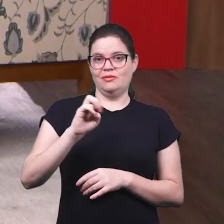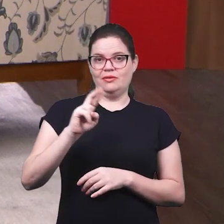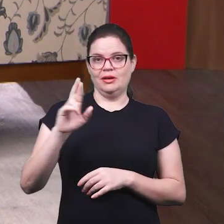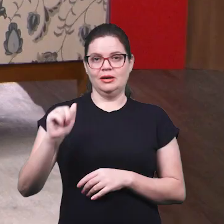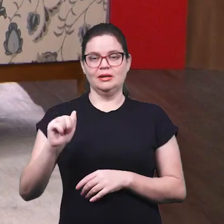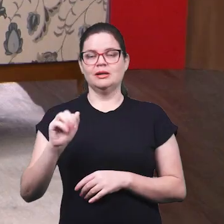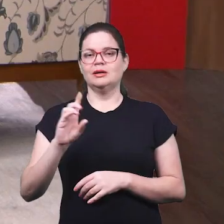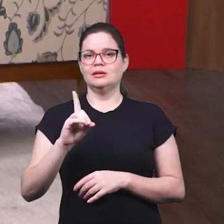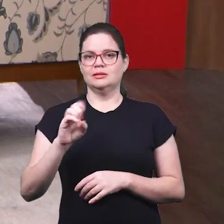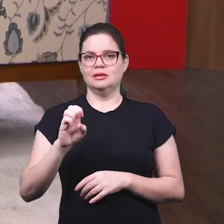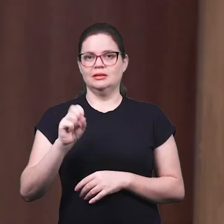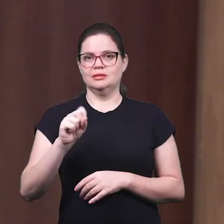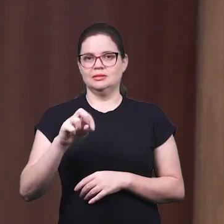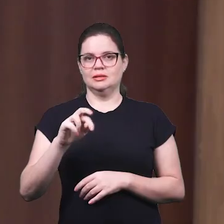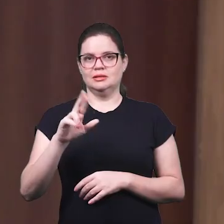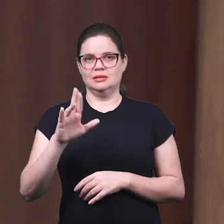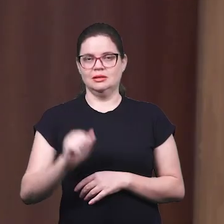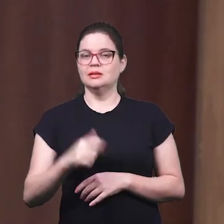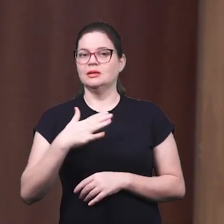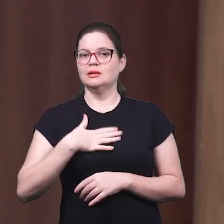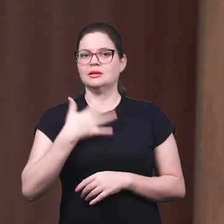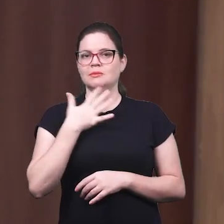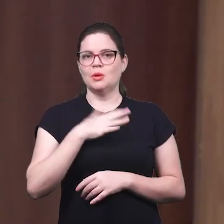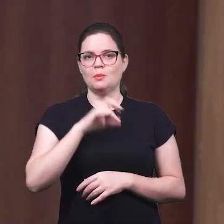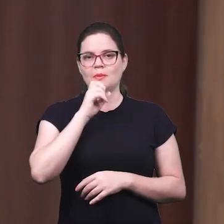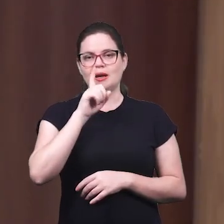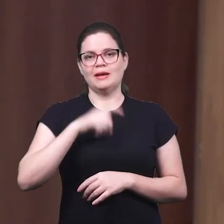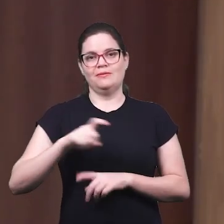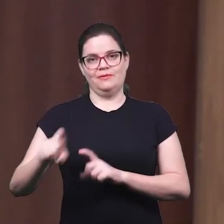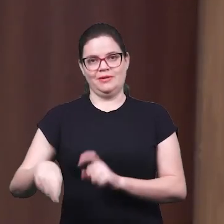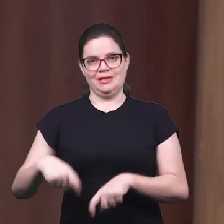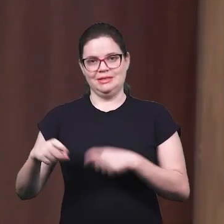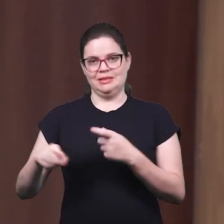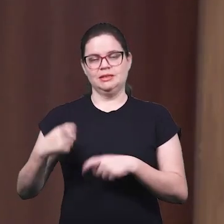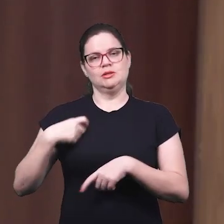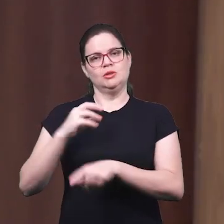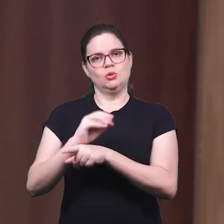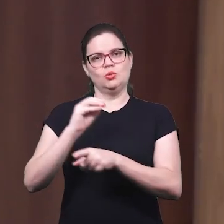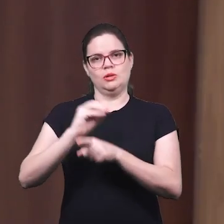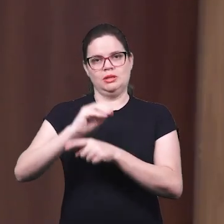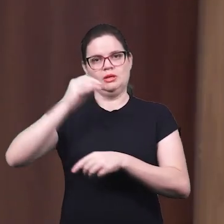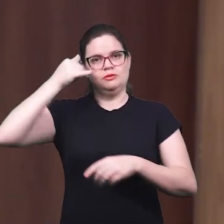É. Meu pai era fazendeiro, criador de gado,